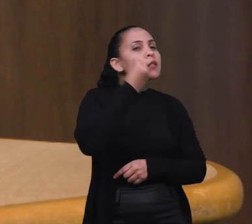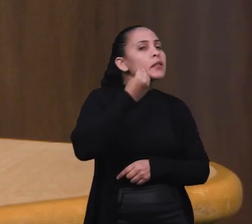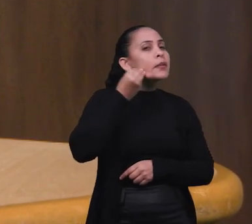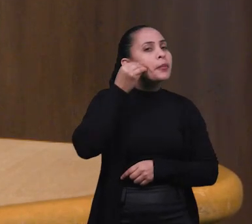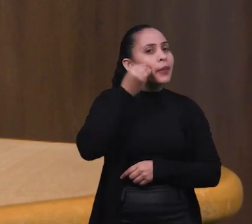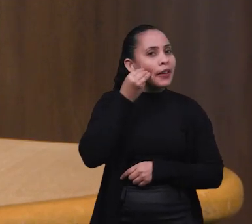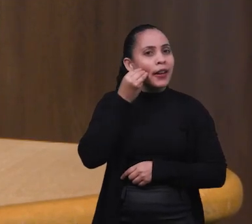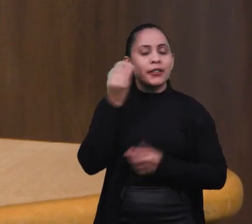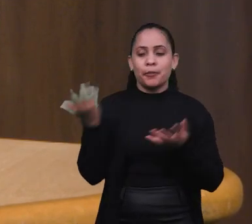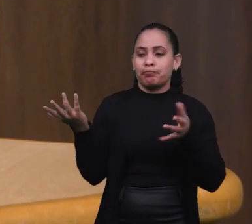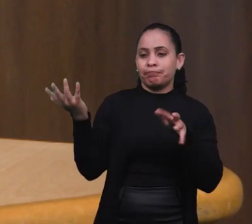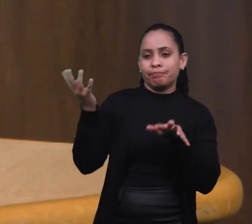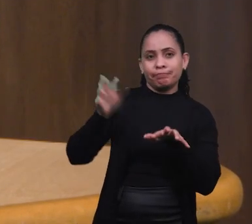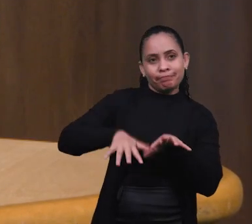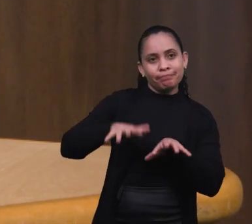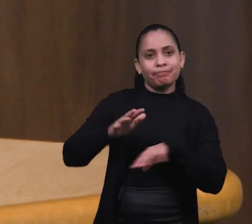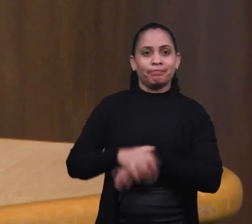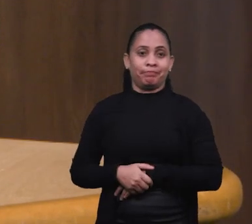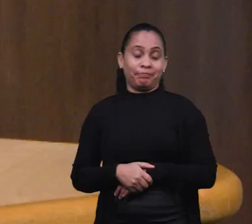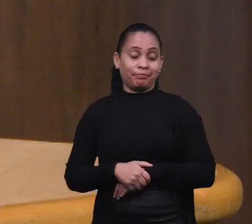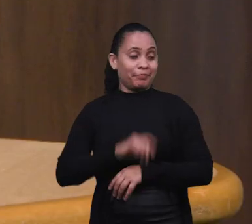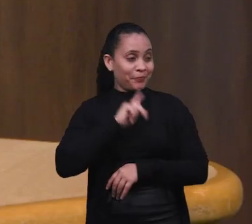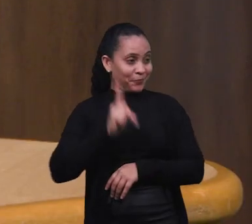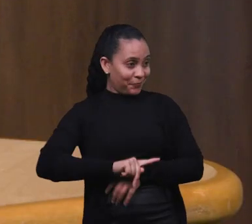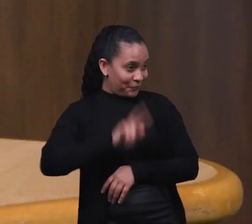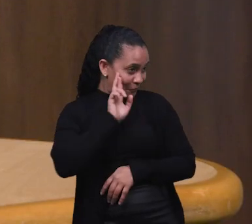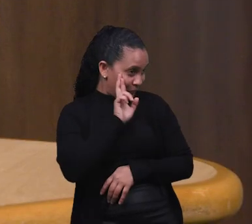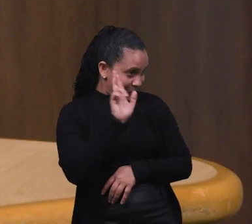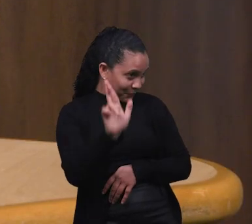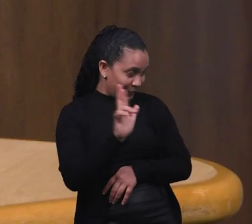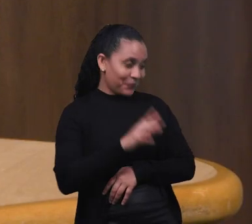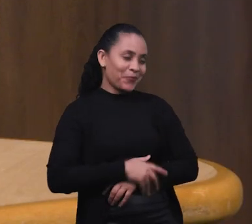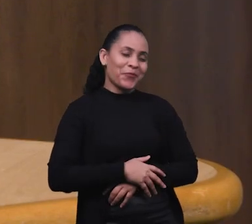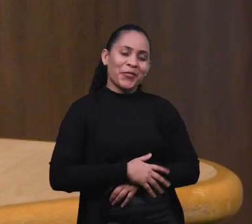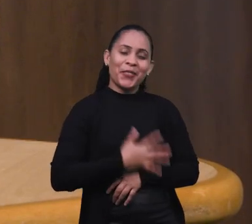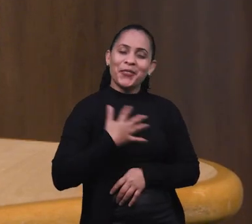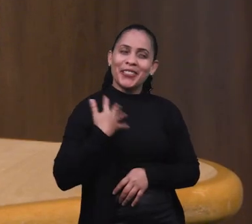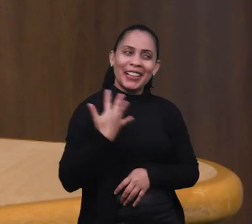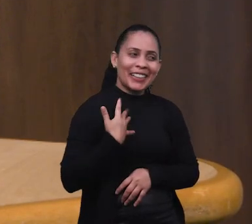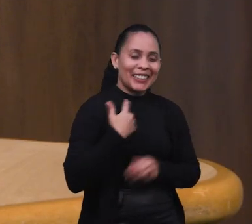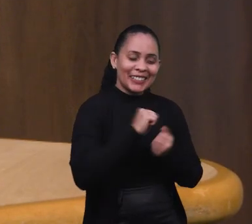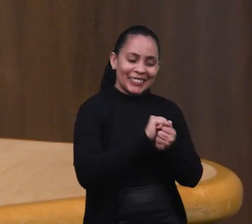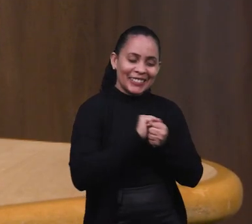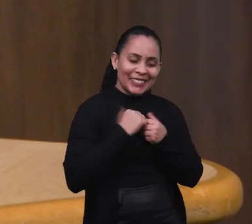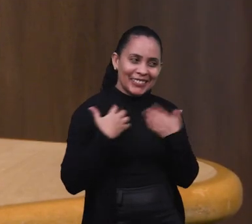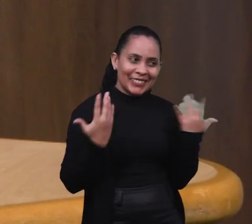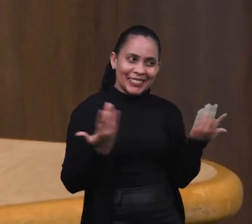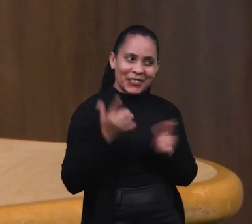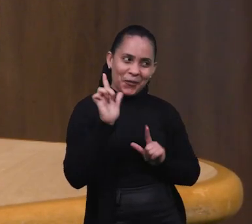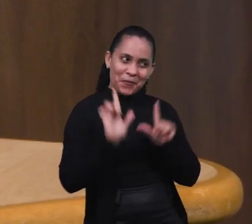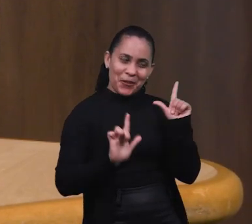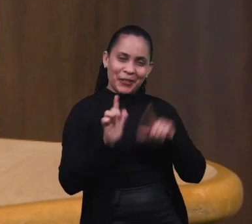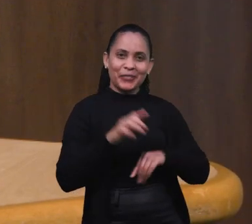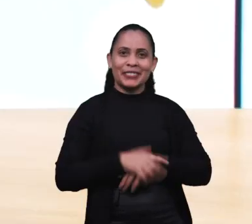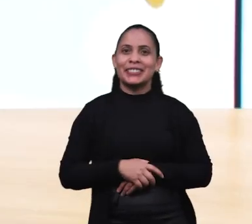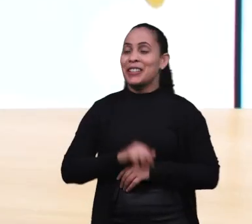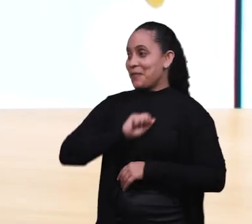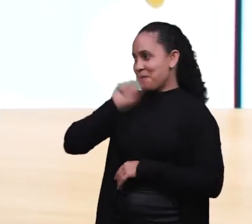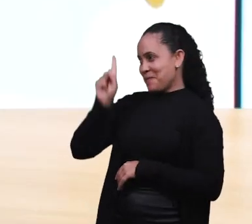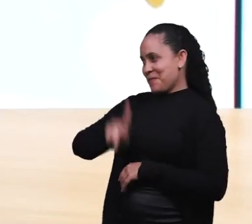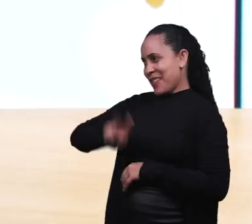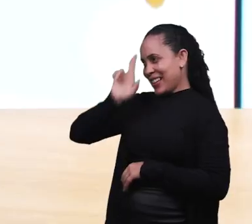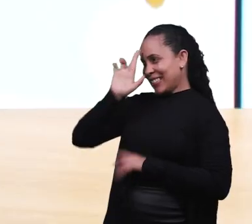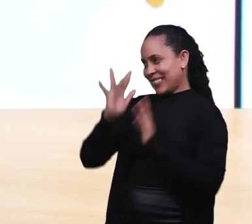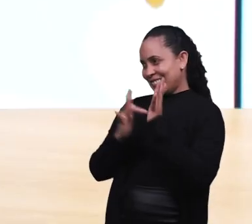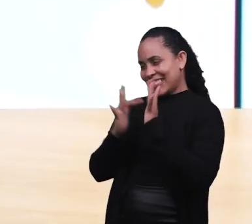sobre inclusão. Clara, a paz do Senhor. Clara, é um prazer tê-la aqui conosco em nosso programa, cara. A paz do